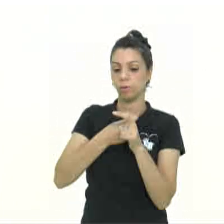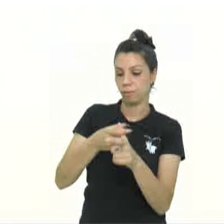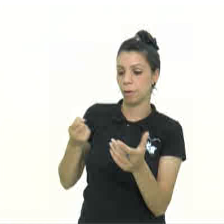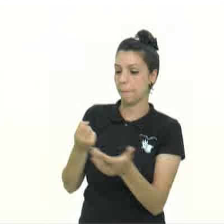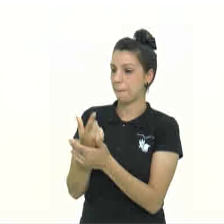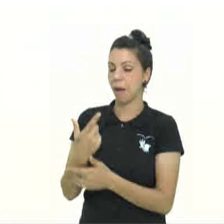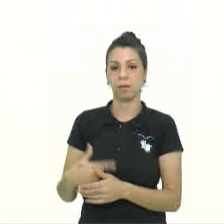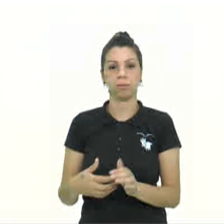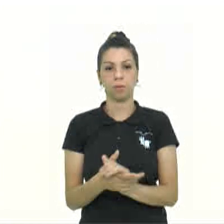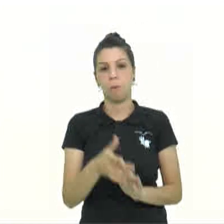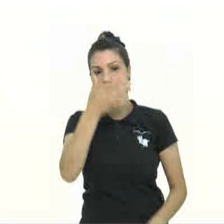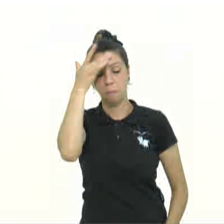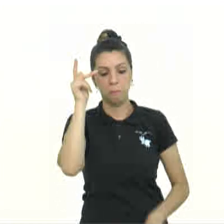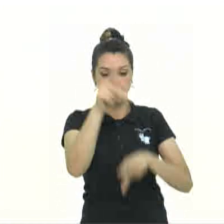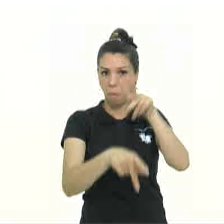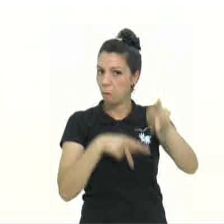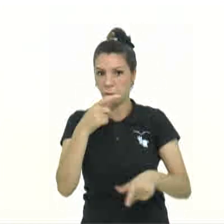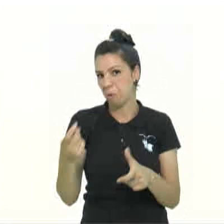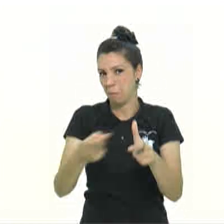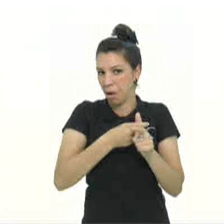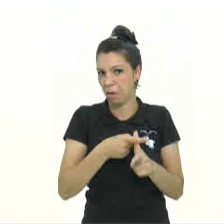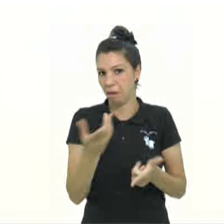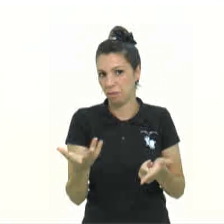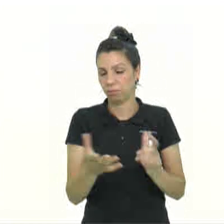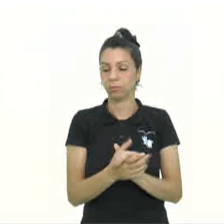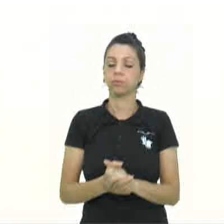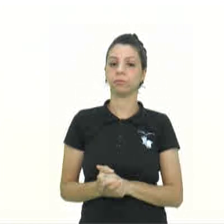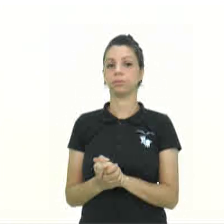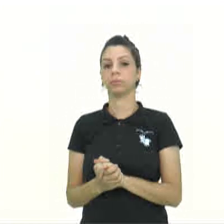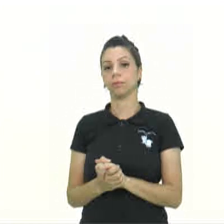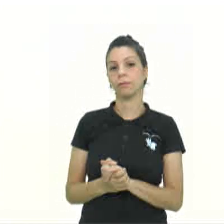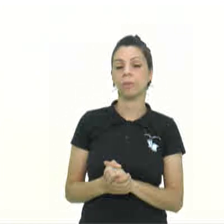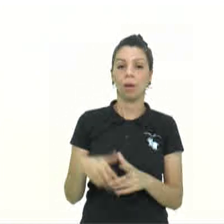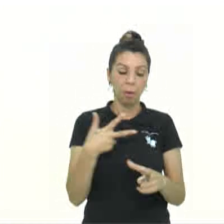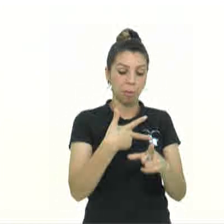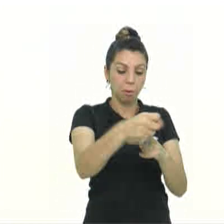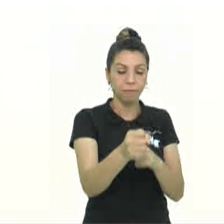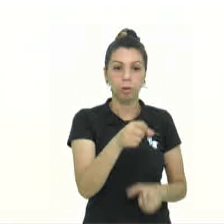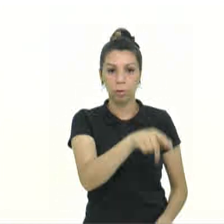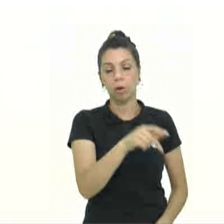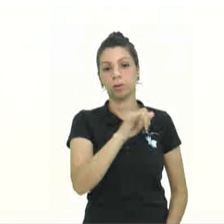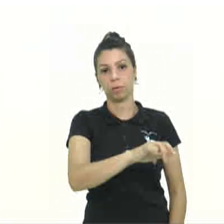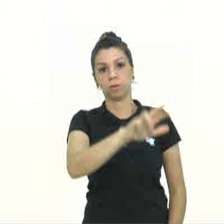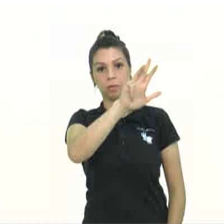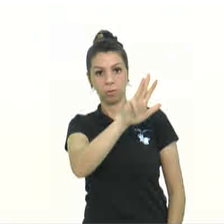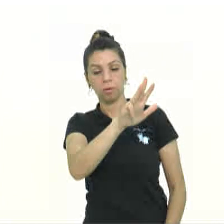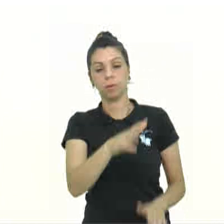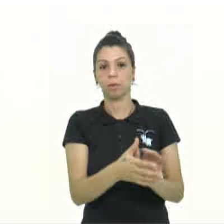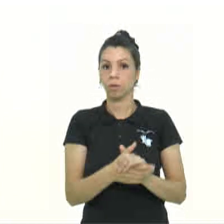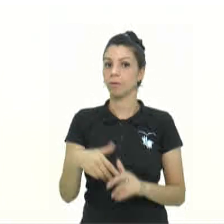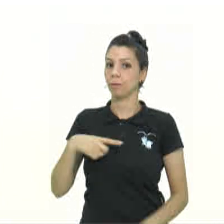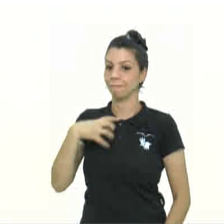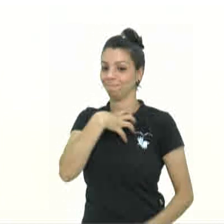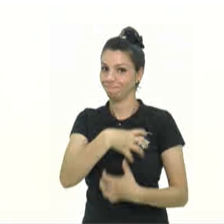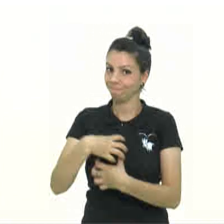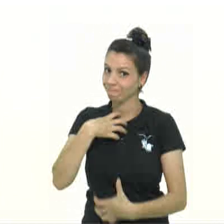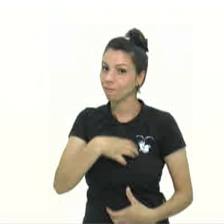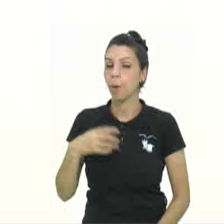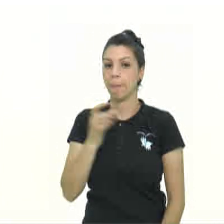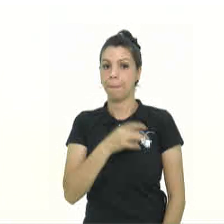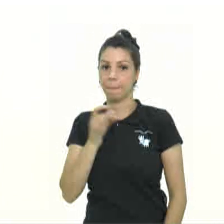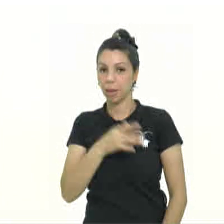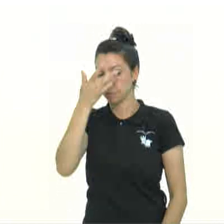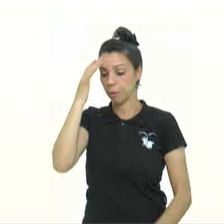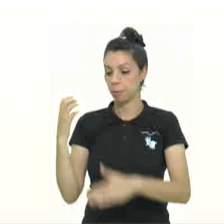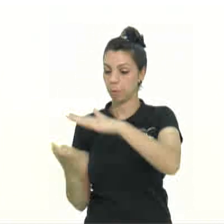paga com o sacrifício da classe trabalhadora. A possibilidade de vitória de Lula gerou grande temor entre empresários e